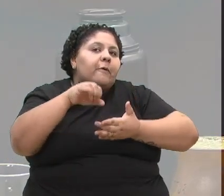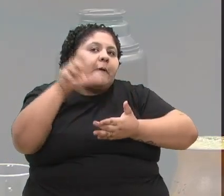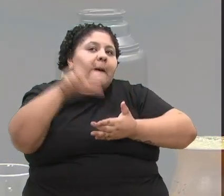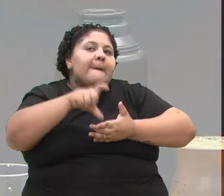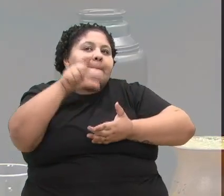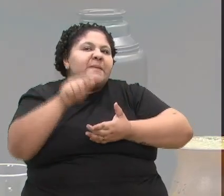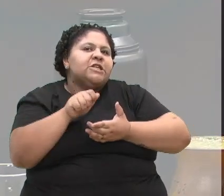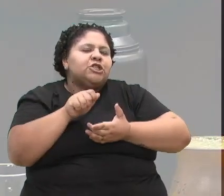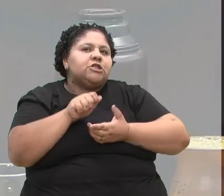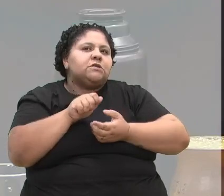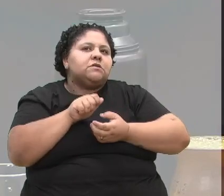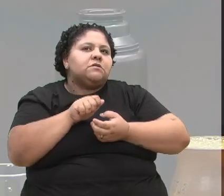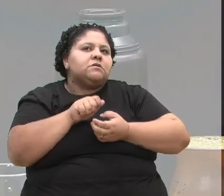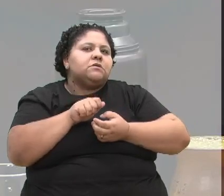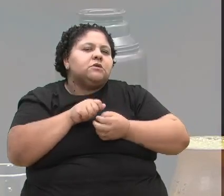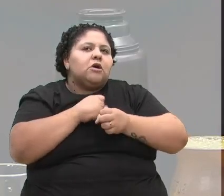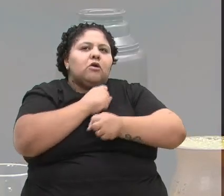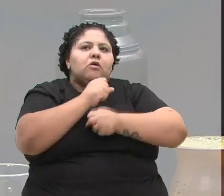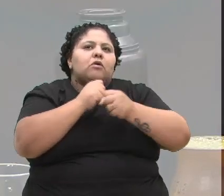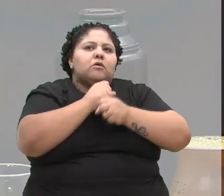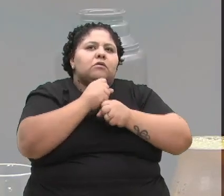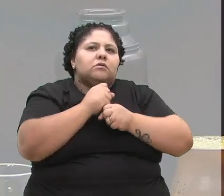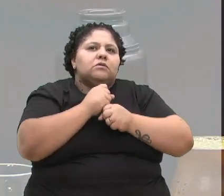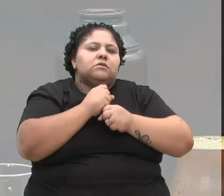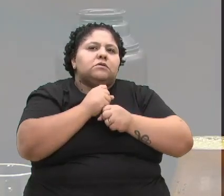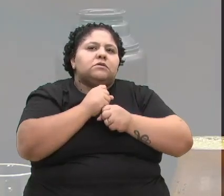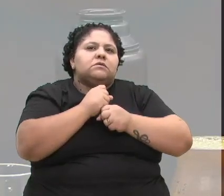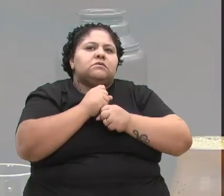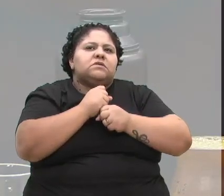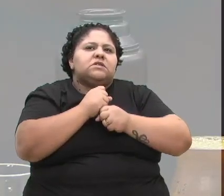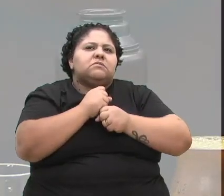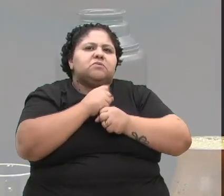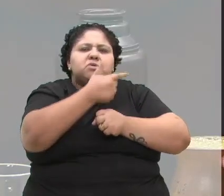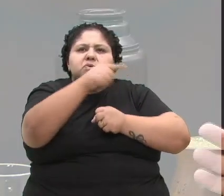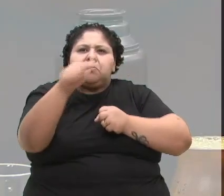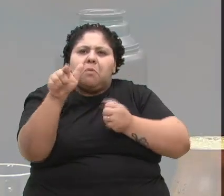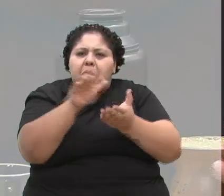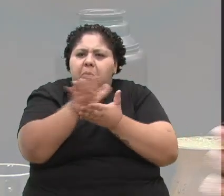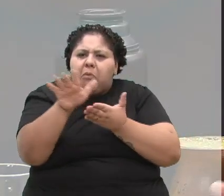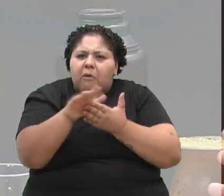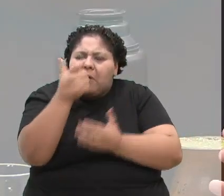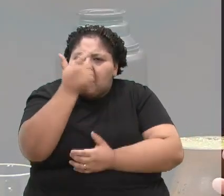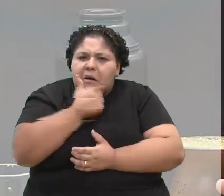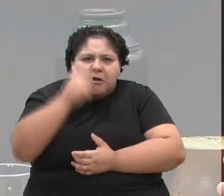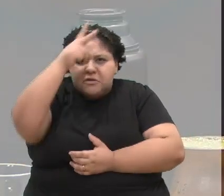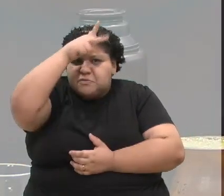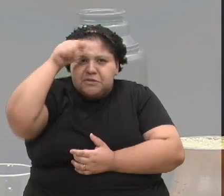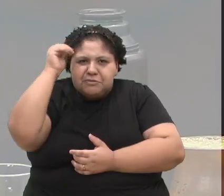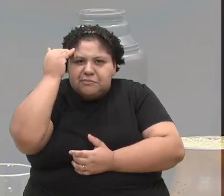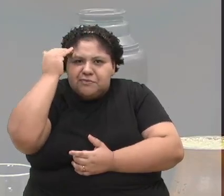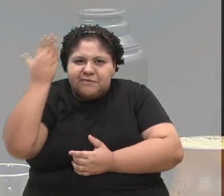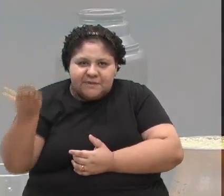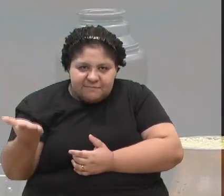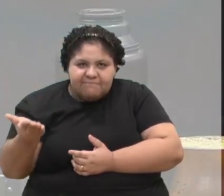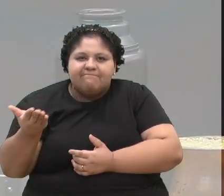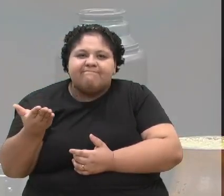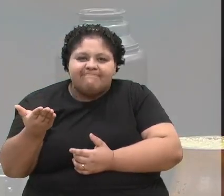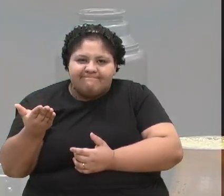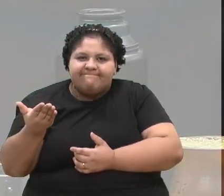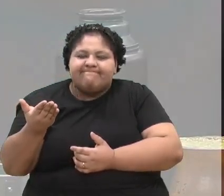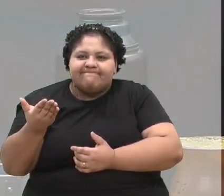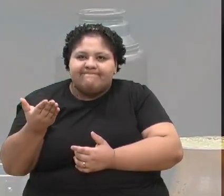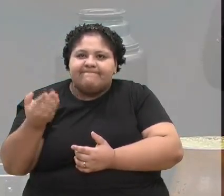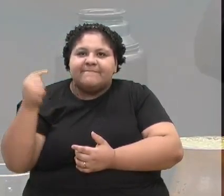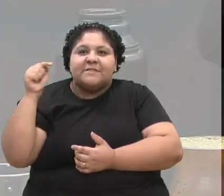produzimos levedura, lúpulo, alguma coisa nesse sentido, acho que o município não vai saber. E isso vinha ao encontro